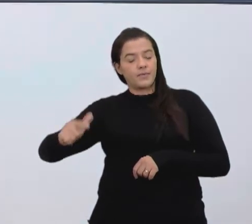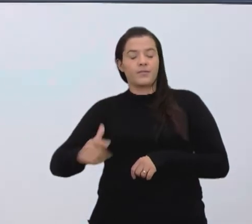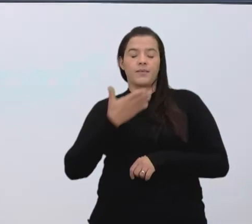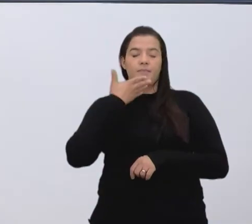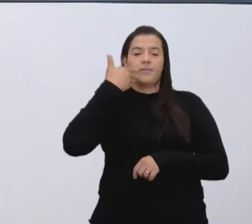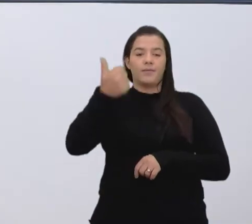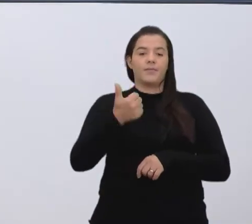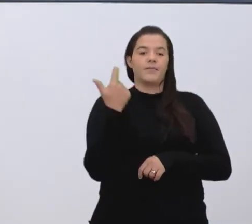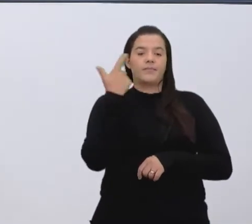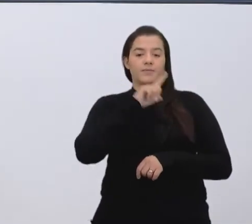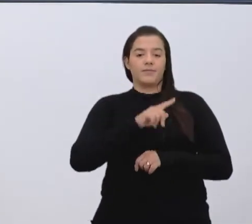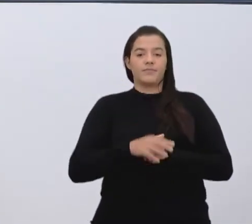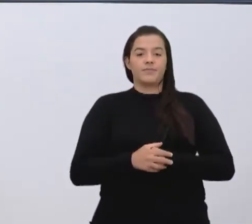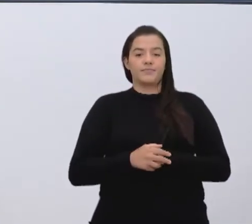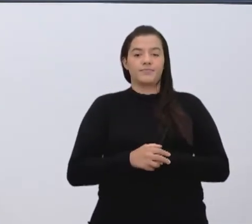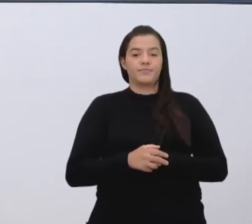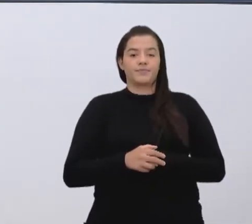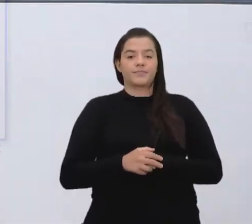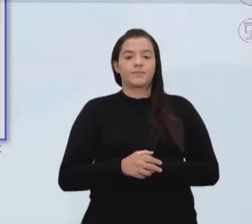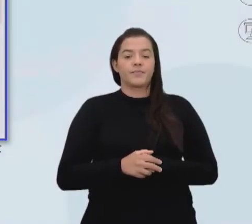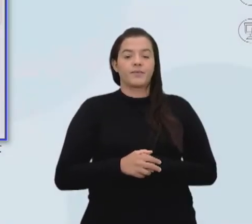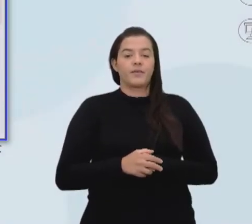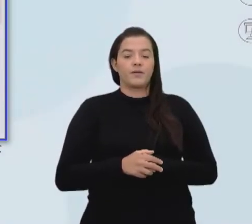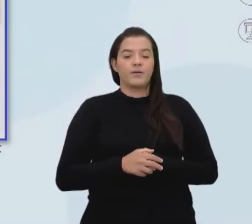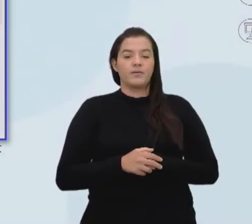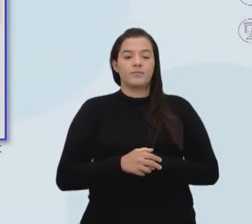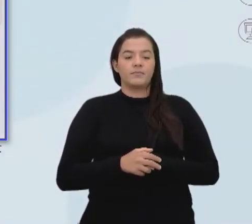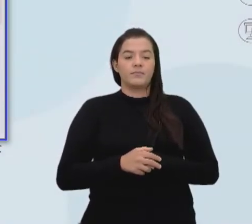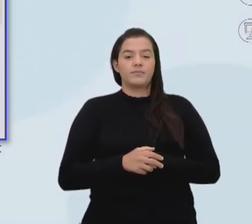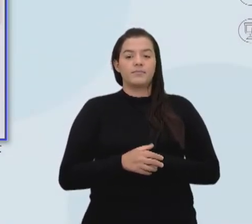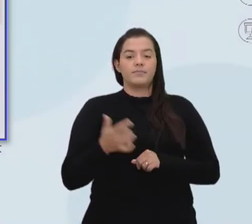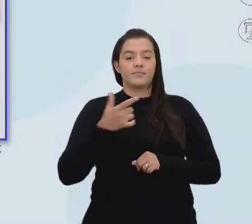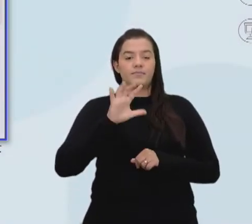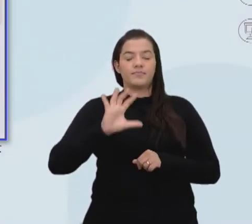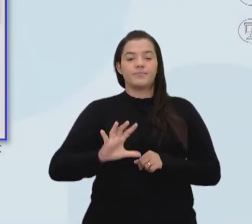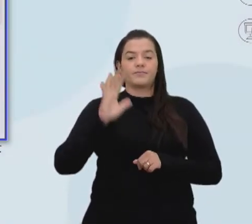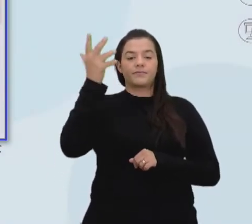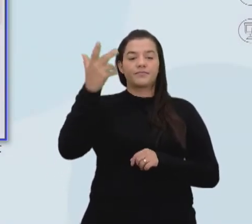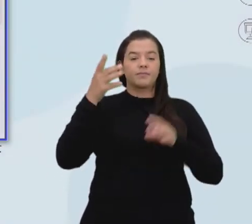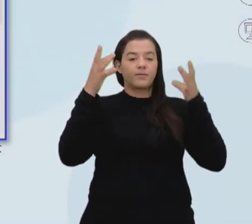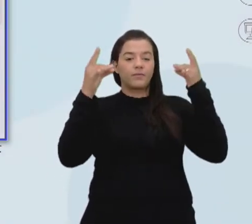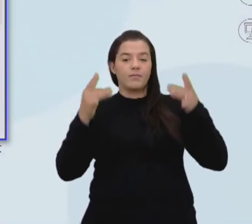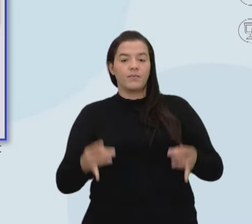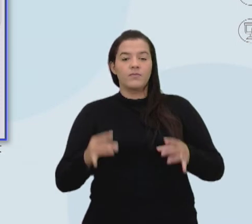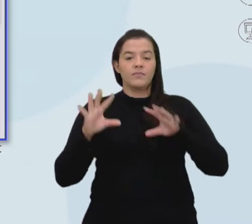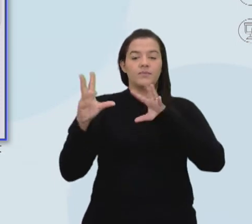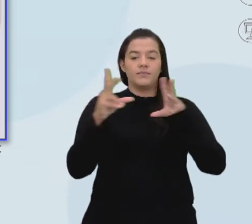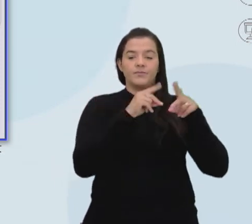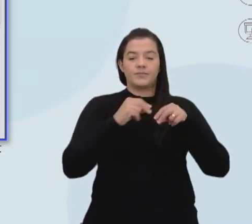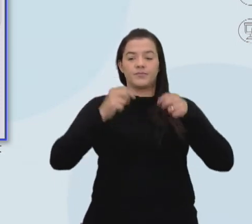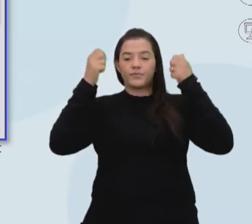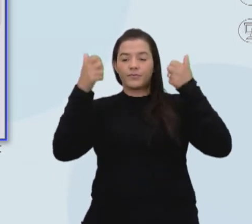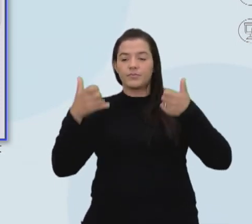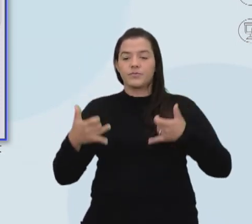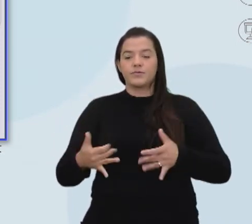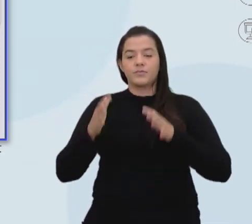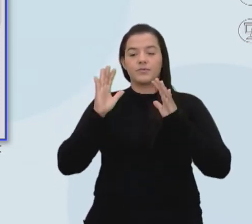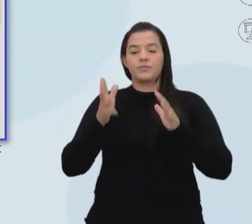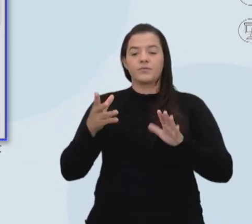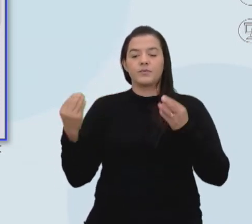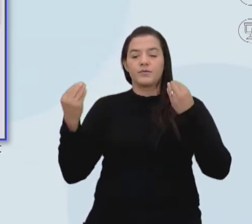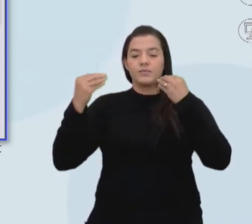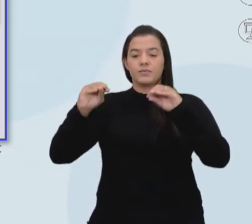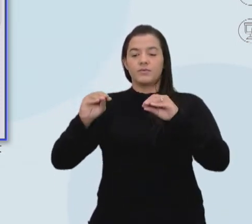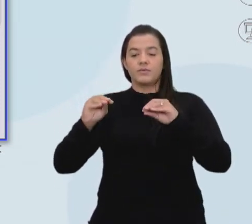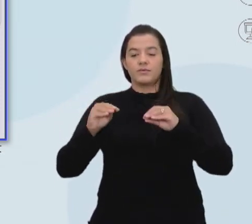fica. Sim. Tá ok? Vamos lá. Na Aí foi pra sequência, segunda. Aí, tá ok? E aí acontece a descrição de todo aquele processo que você já falou, eu mudei a pergunta, né? Coloca e aí